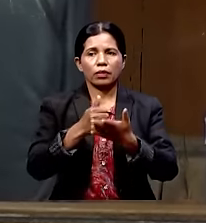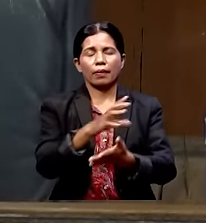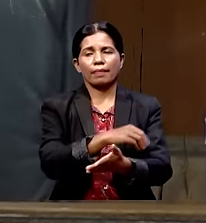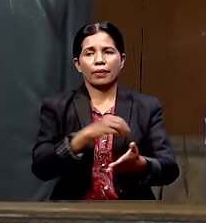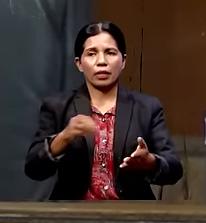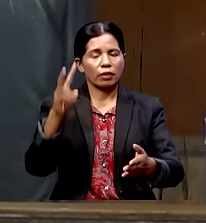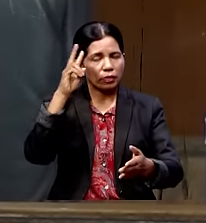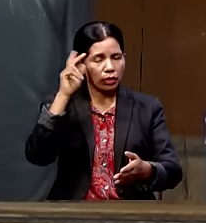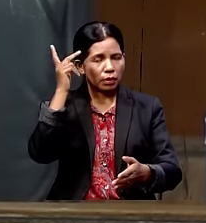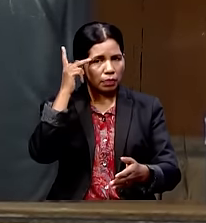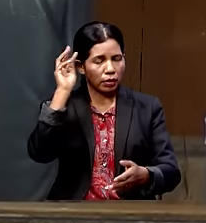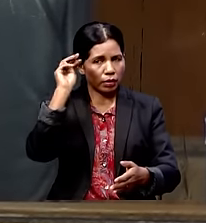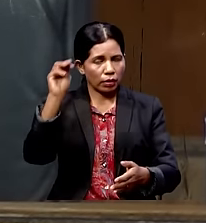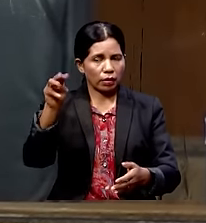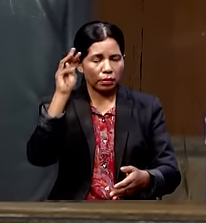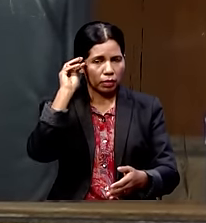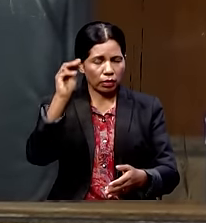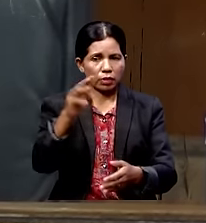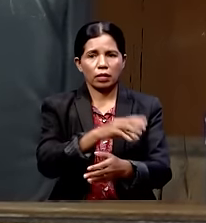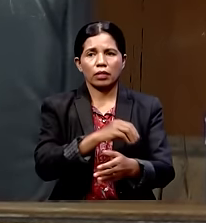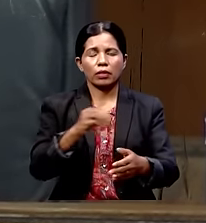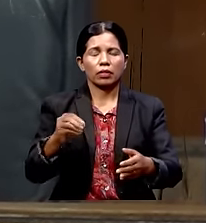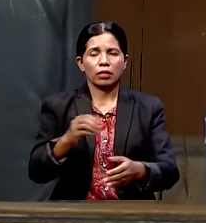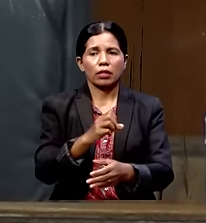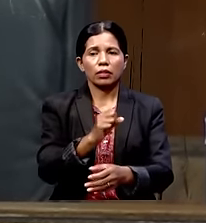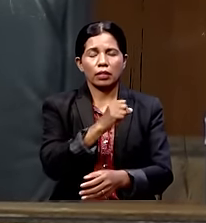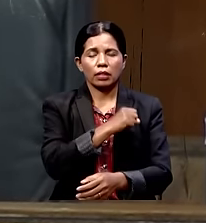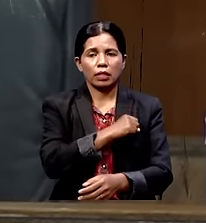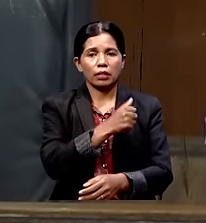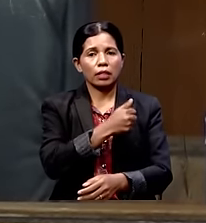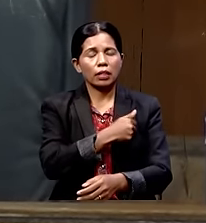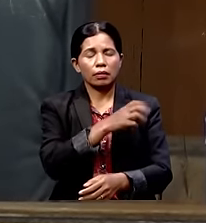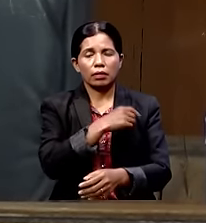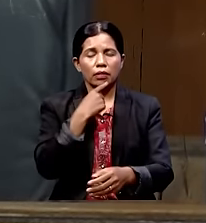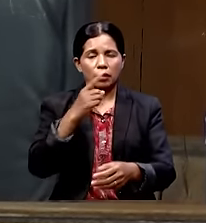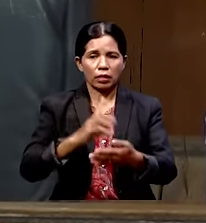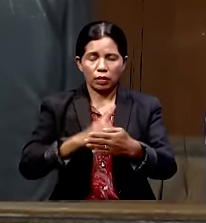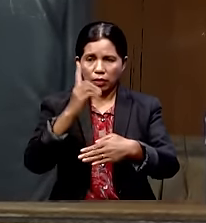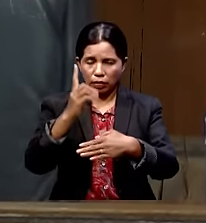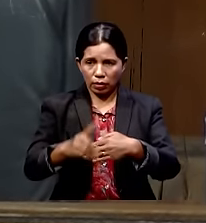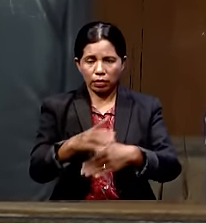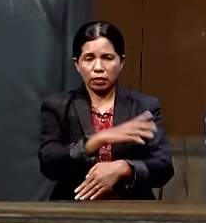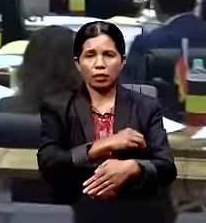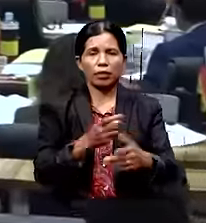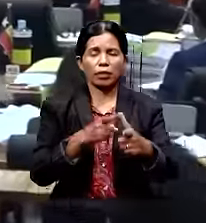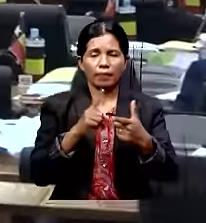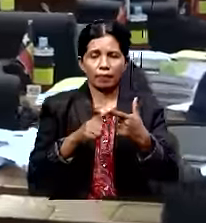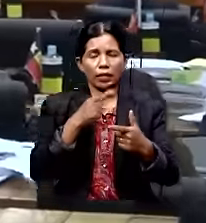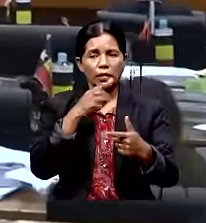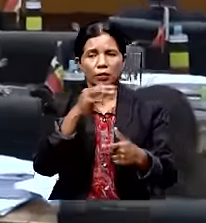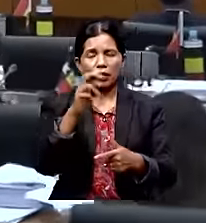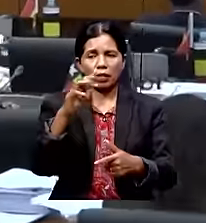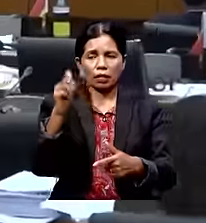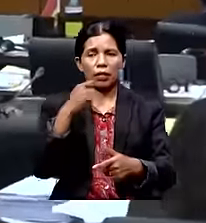de vice-primeiro-ministro, ministro coordenador dos assuntos sociais e ministro do desenvolvimento rural e habitação comunitária, Mariano